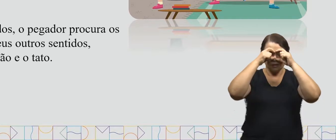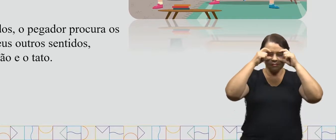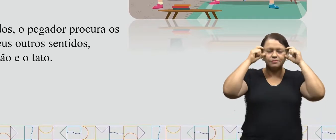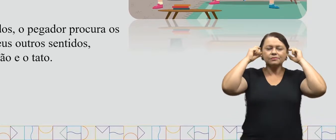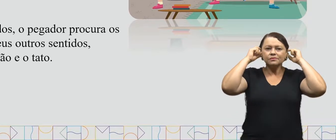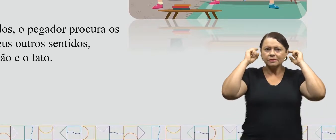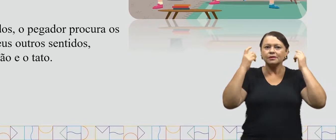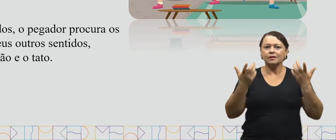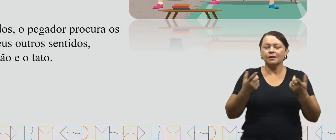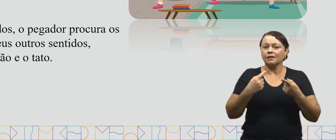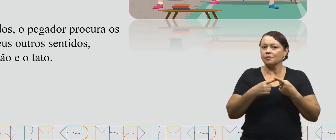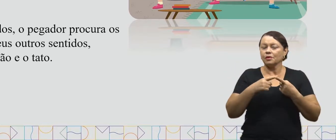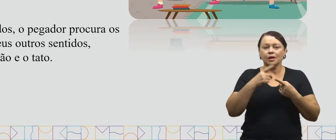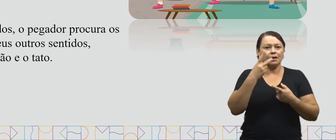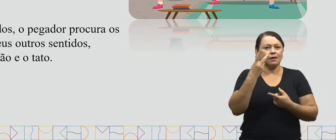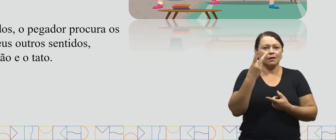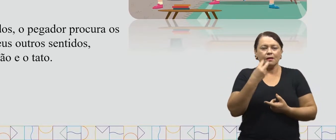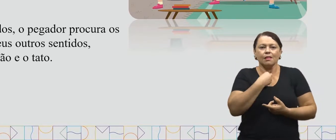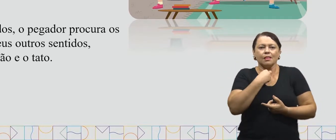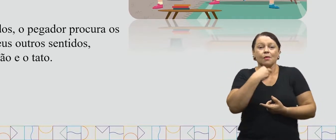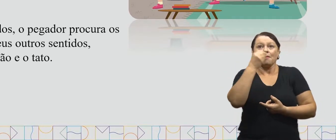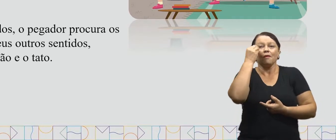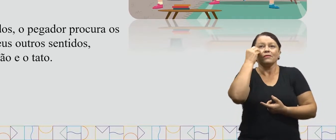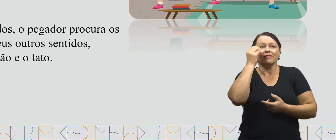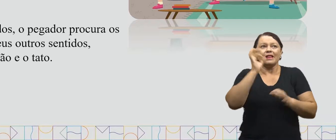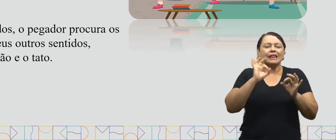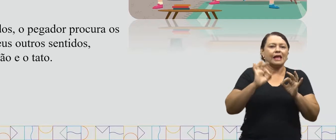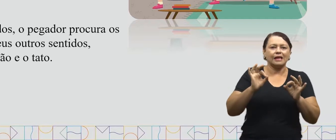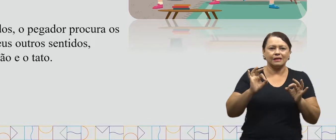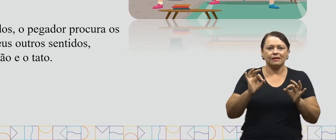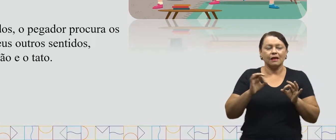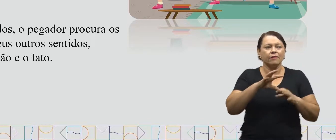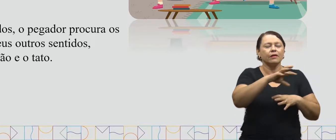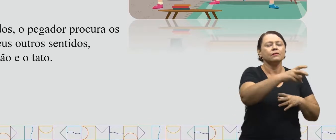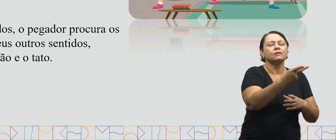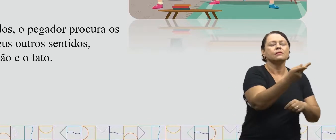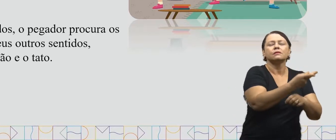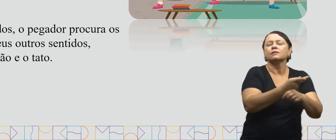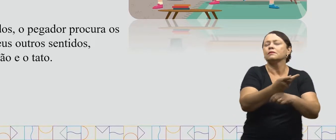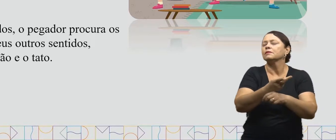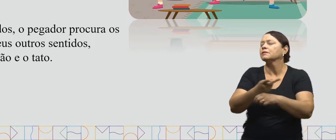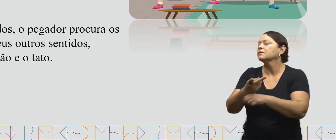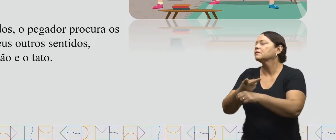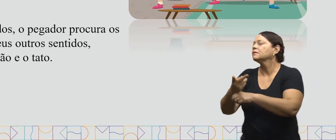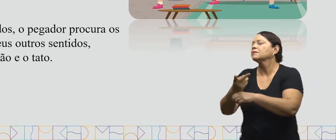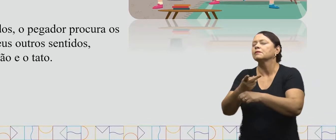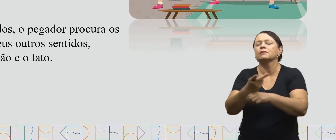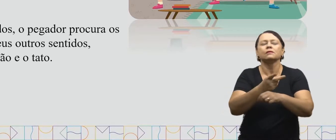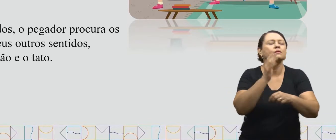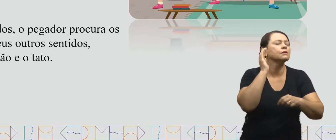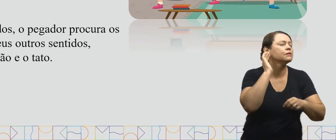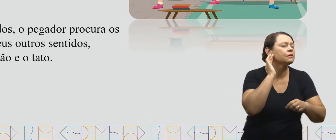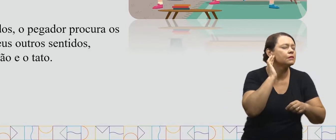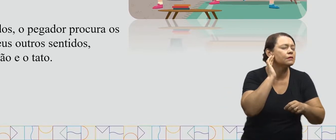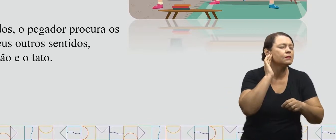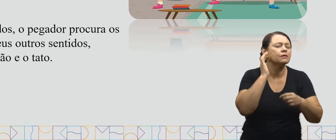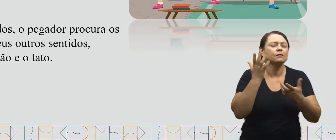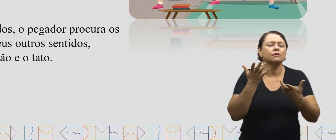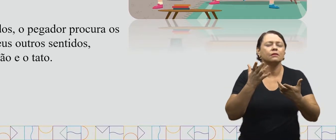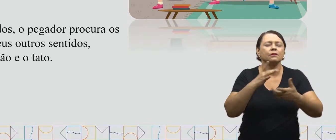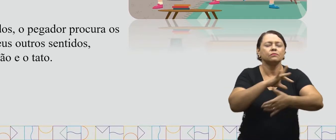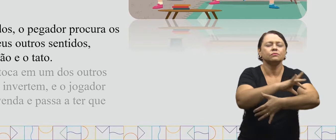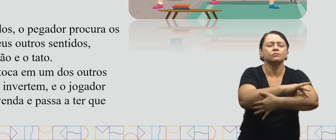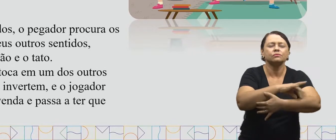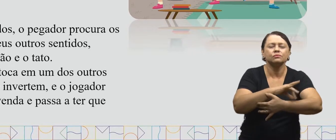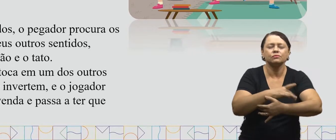Com os olhos vendados, o pegador procura os jogadores utilizando seus outros sentidos, principalmente a audição e o